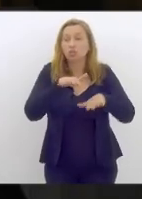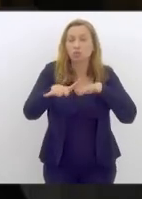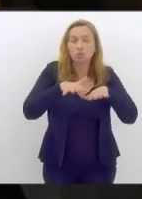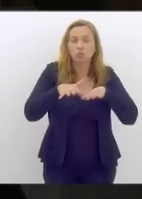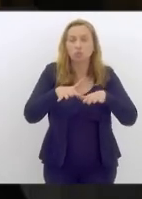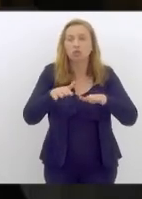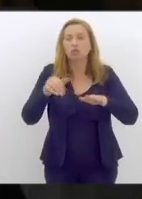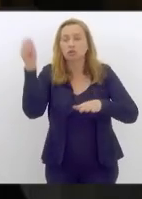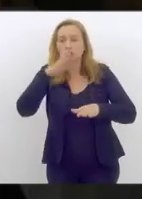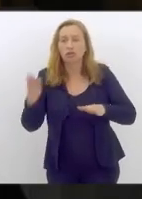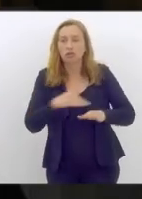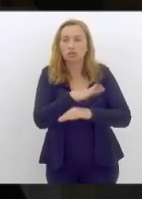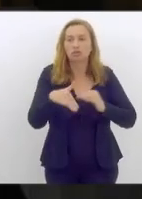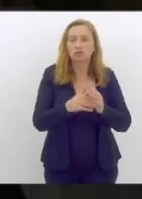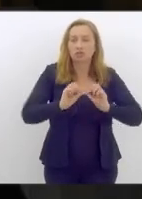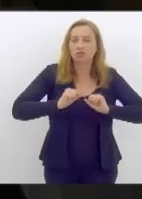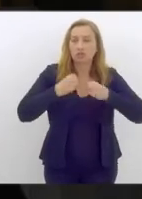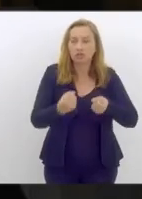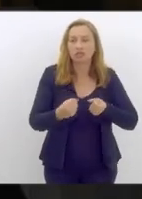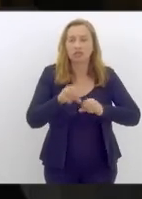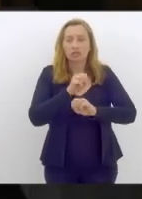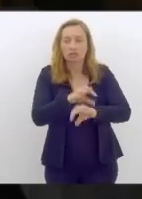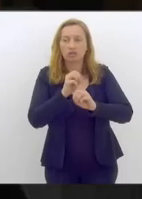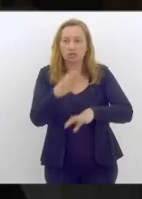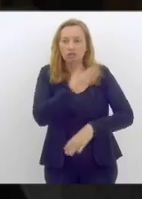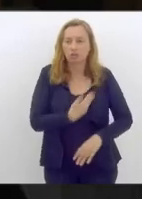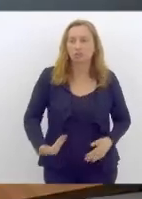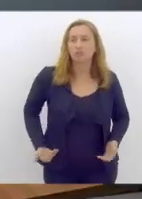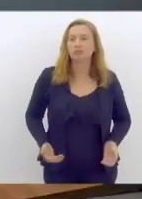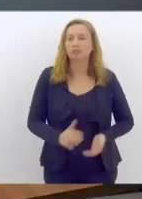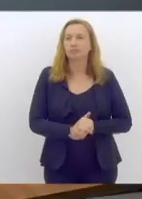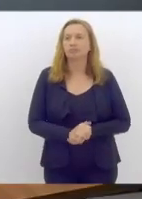no Brasil inteiro em defesa da educação pública